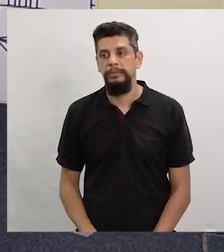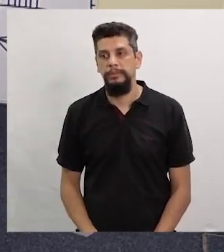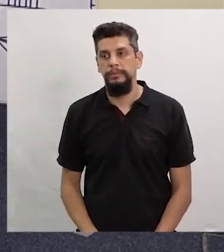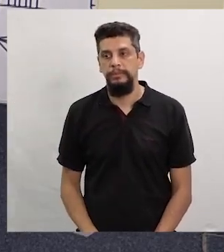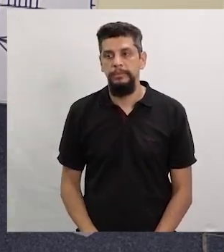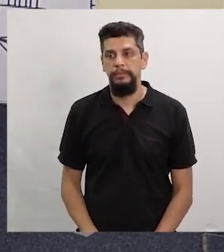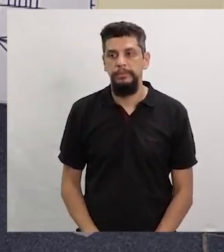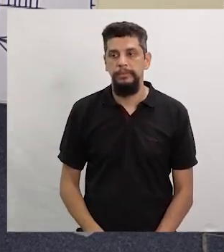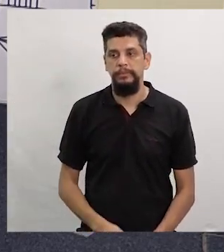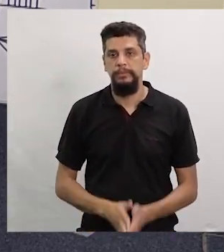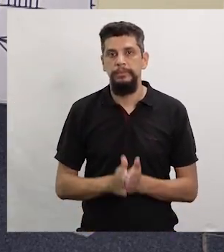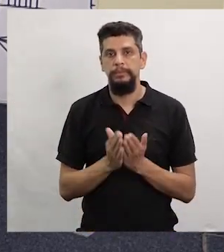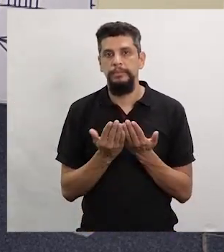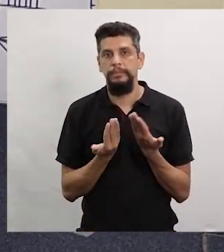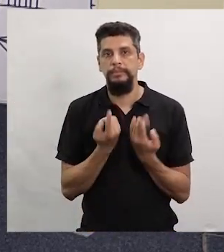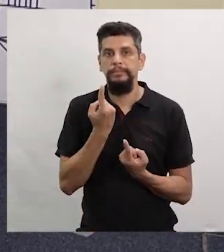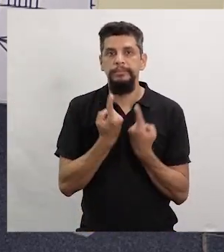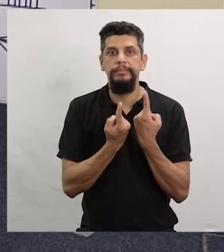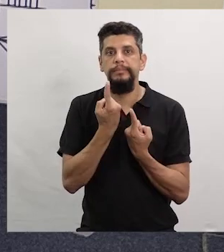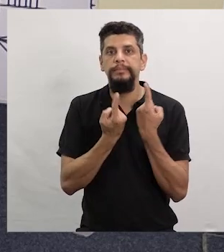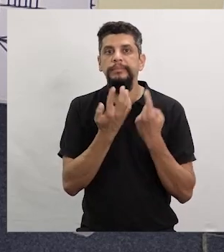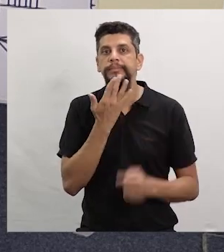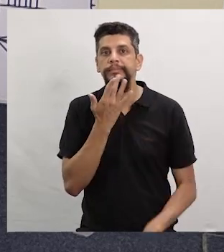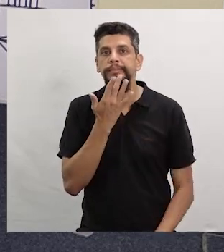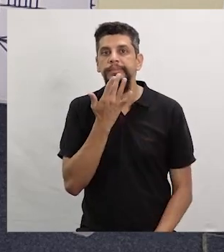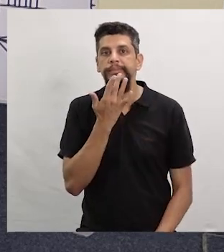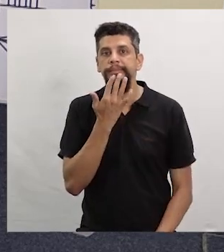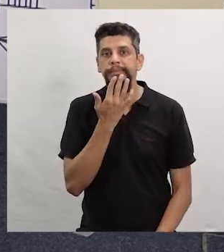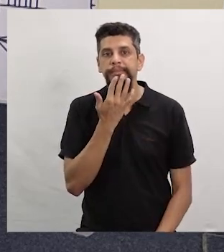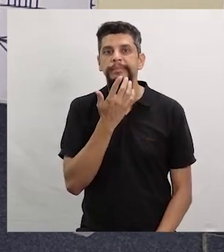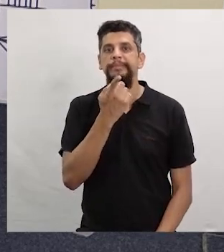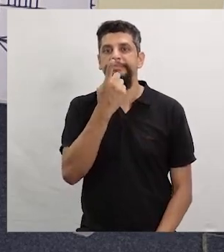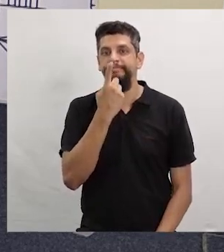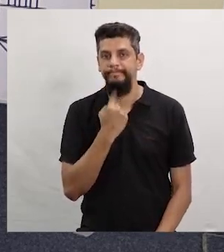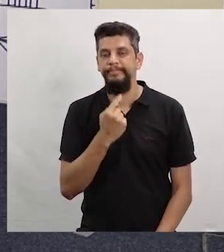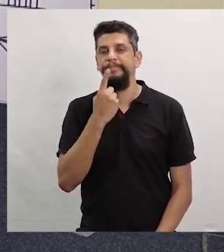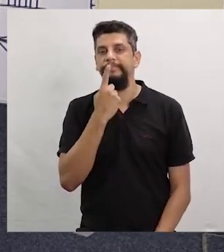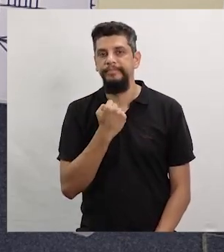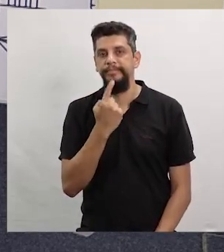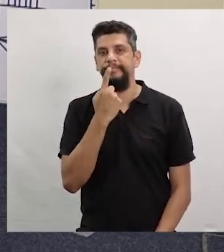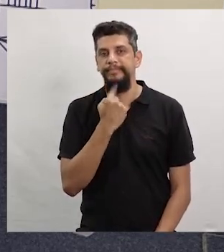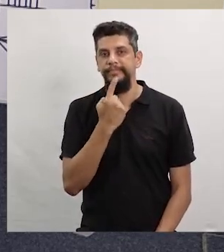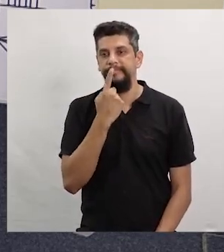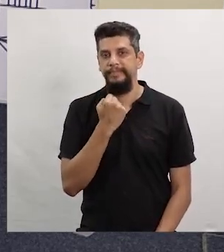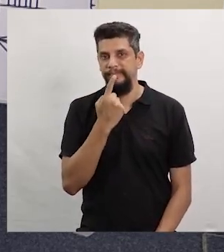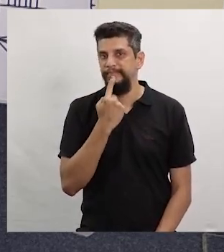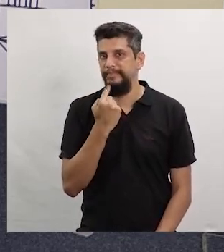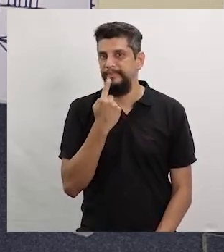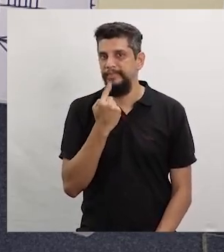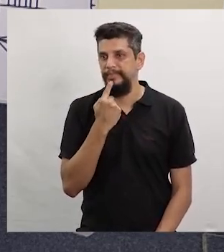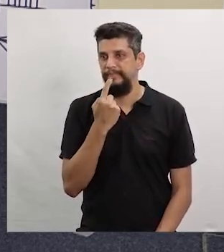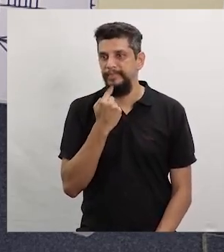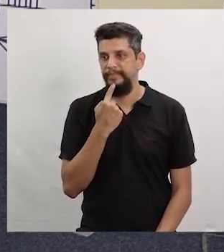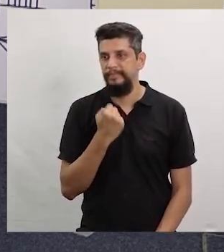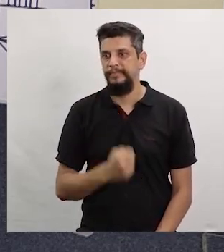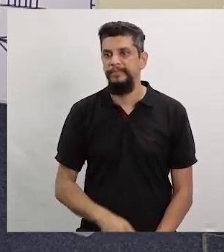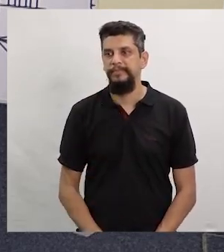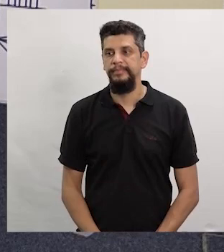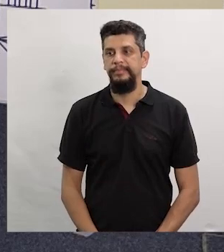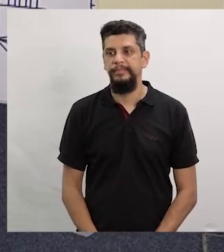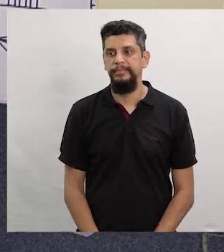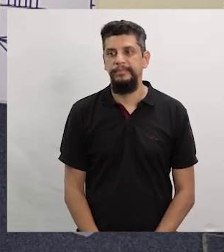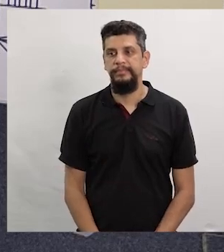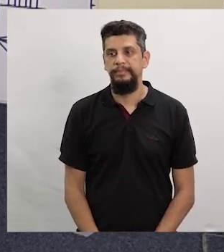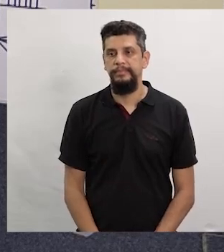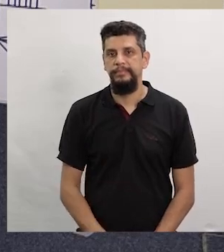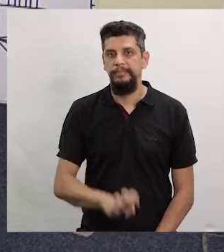T tch tque olha a cor que saiu de novo no Prof vermelha pegar mais